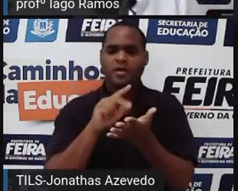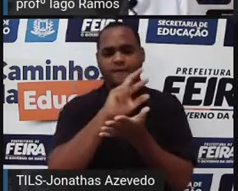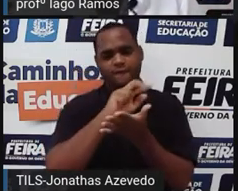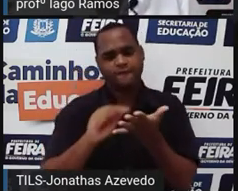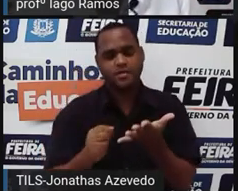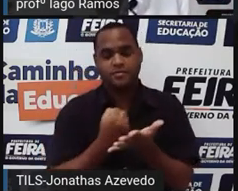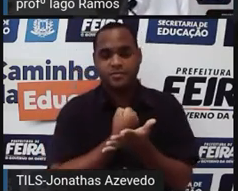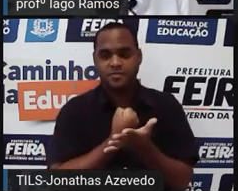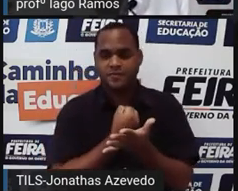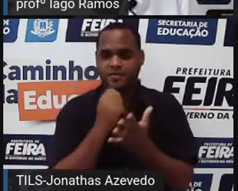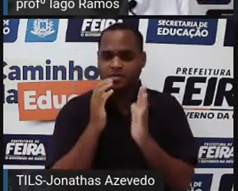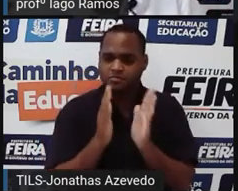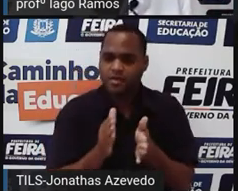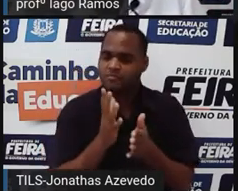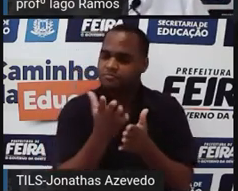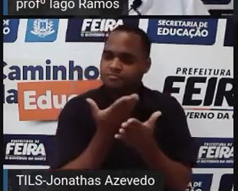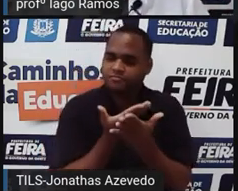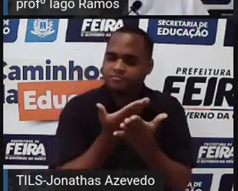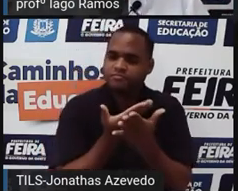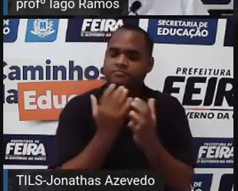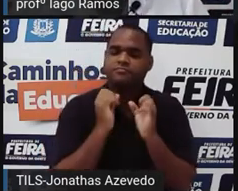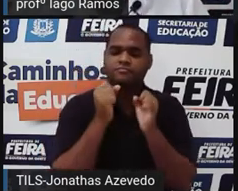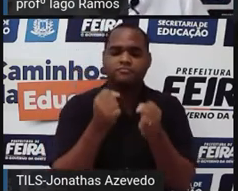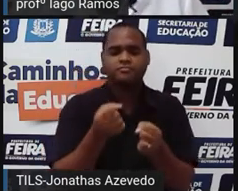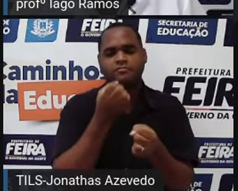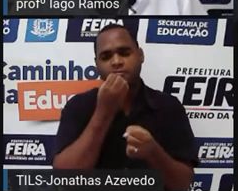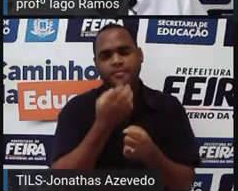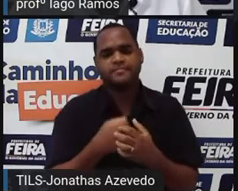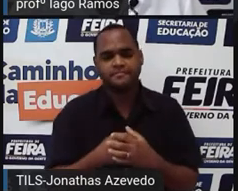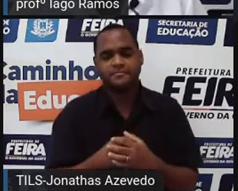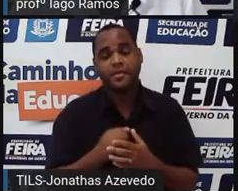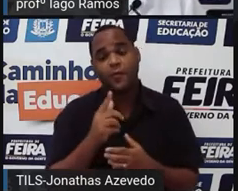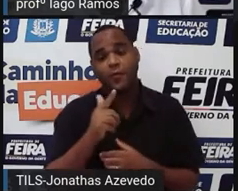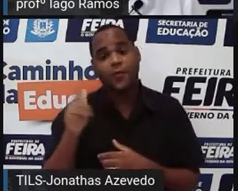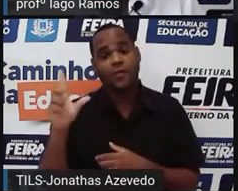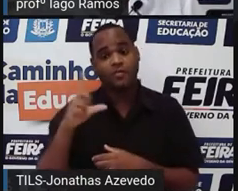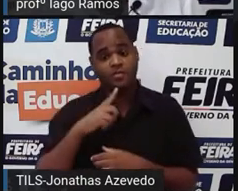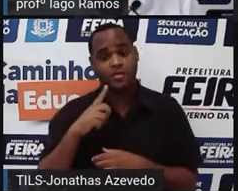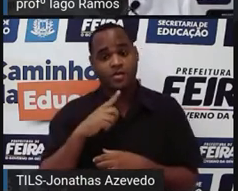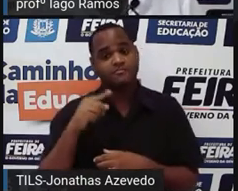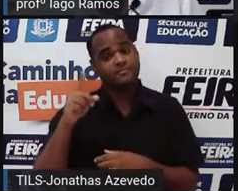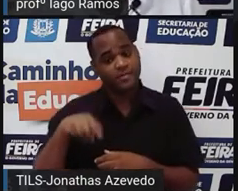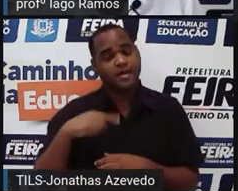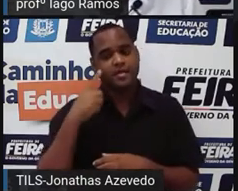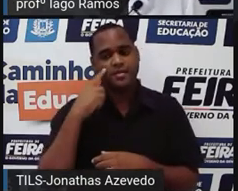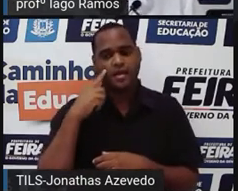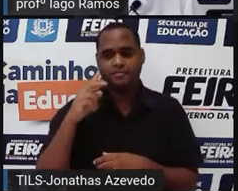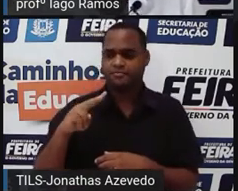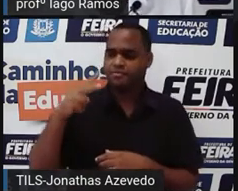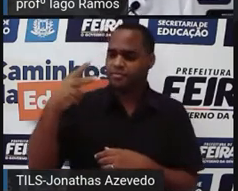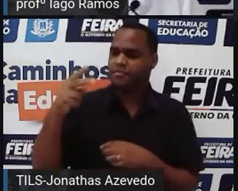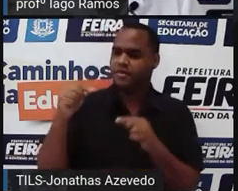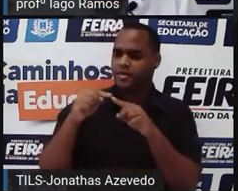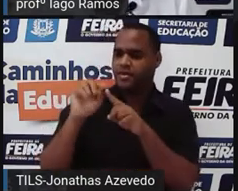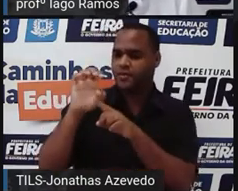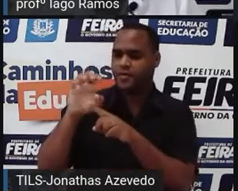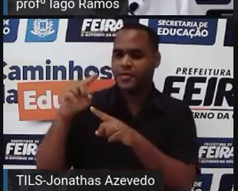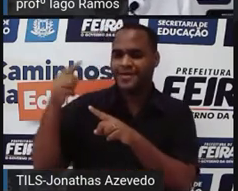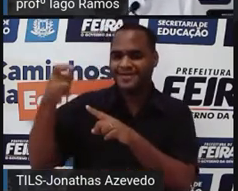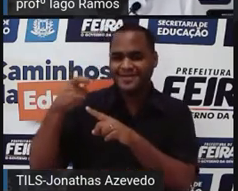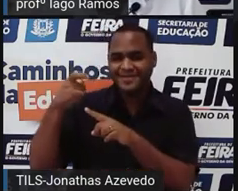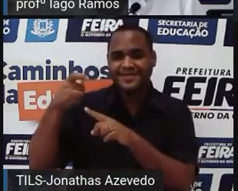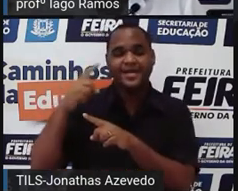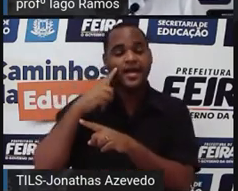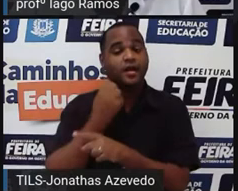de número que você já estudou até aqui. E um outro caso é quando você tem uma potência onde o expoente, o númerozinho de cima,